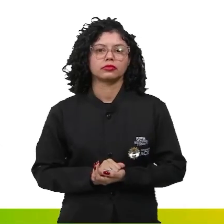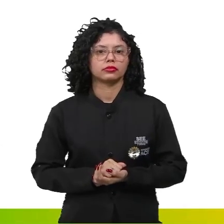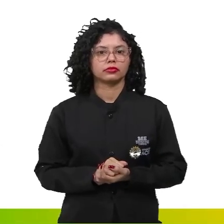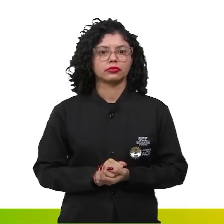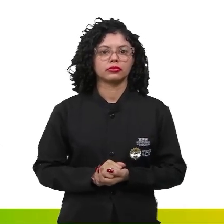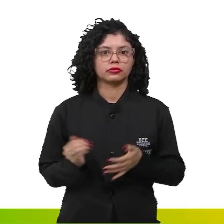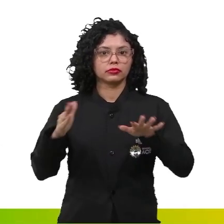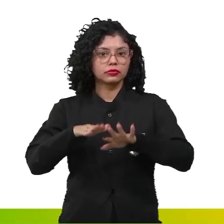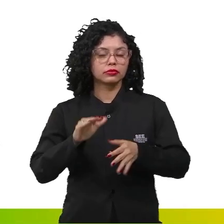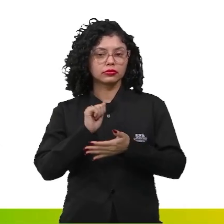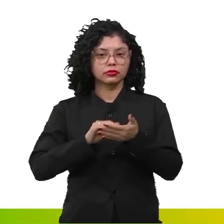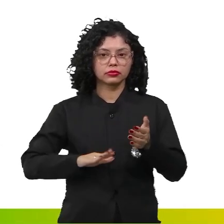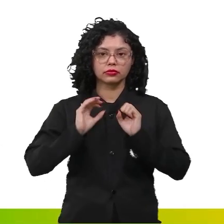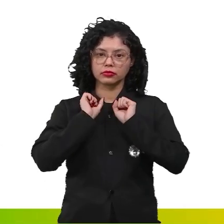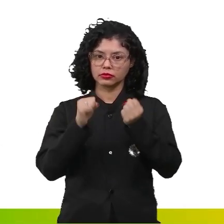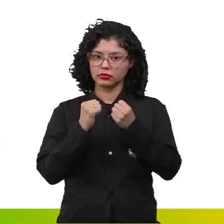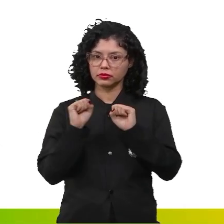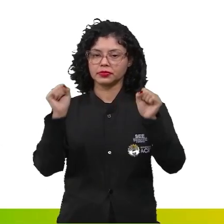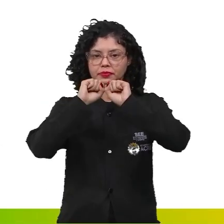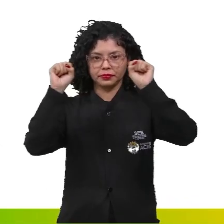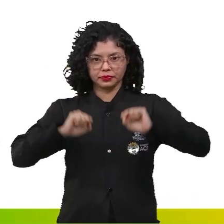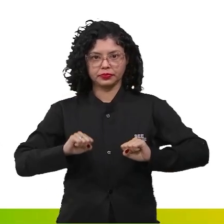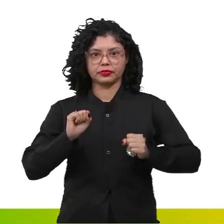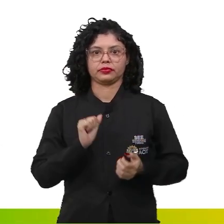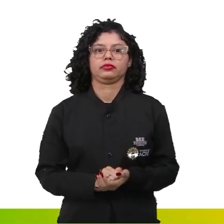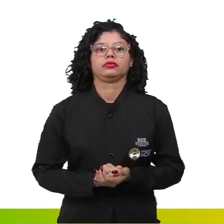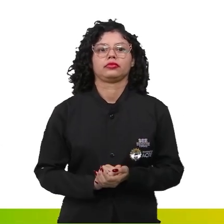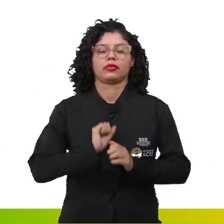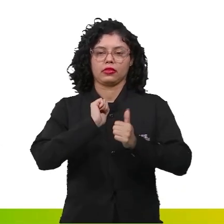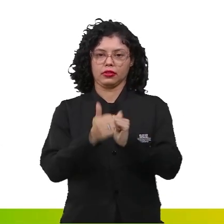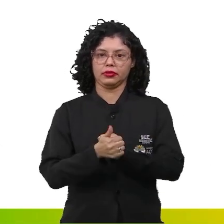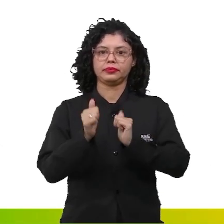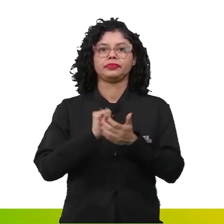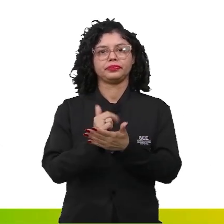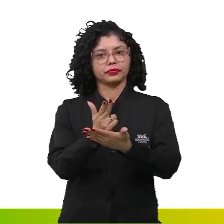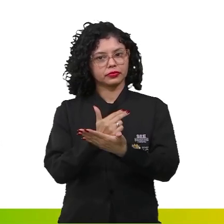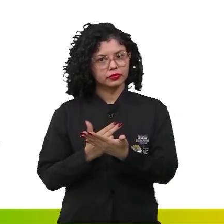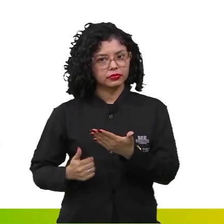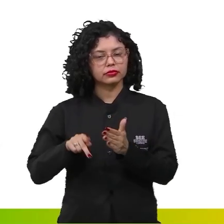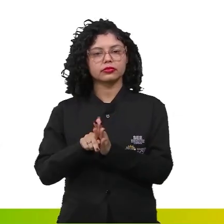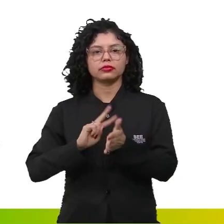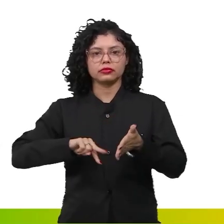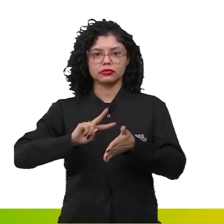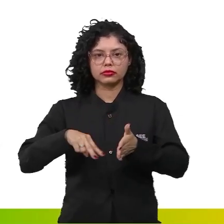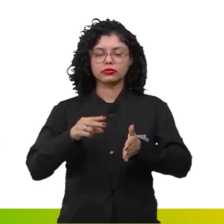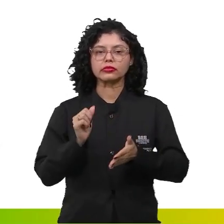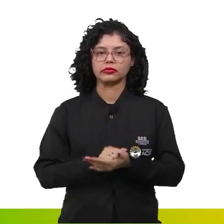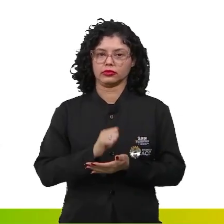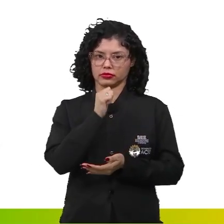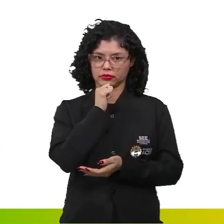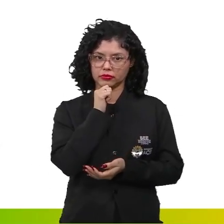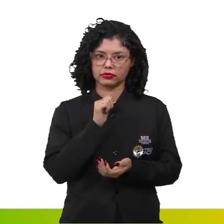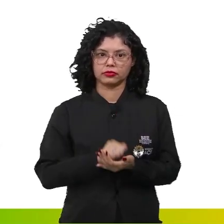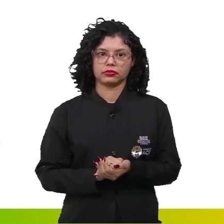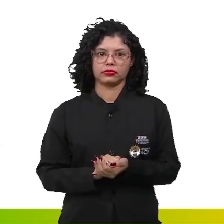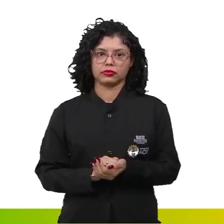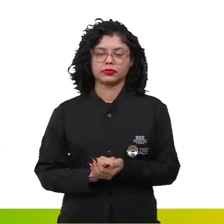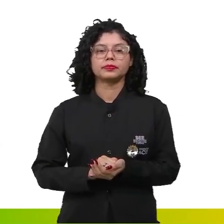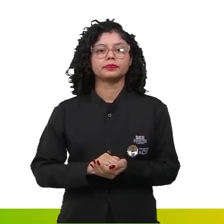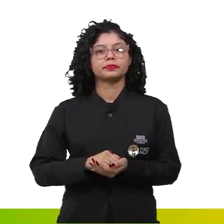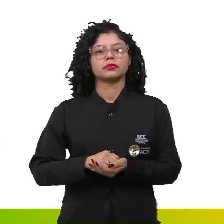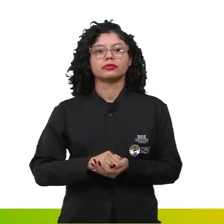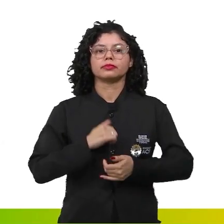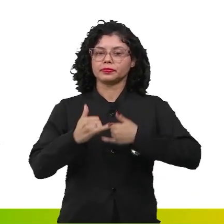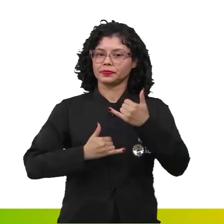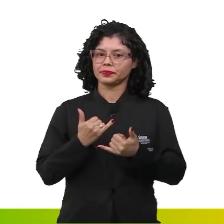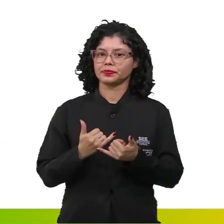Inclui desde atividades físicas sistematizadas, os esportes, ginásticas e dança, até expressões tradicionais e populares, jogos, brincadeiras